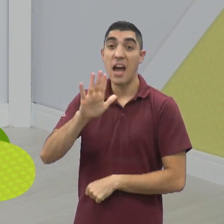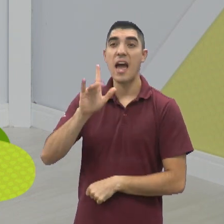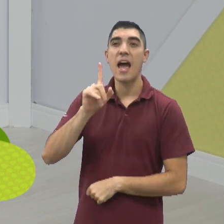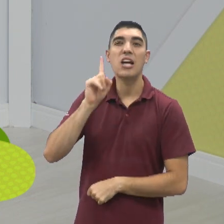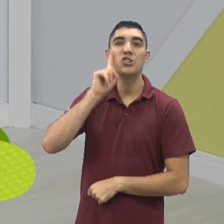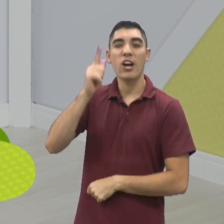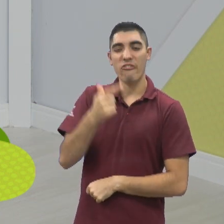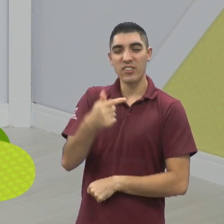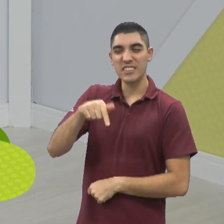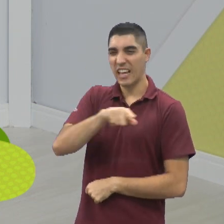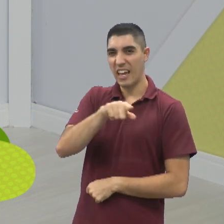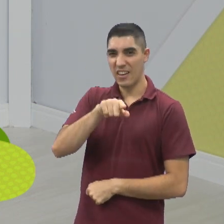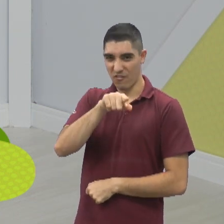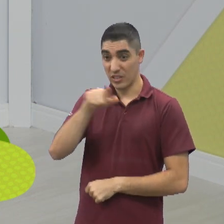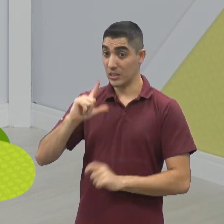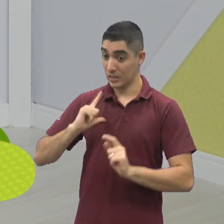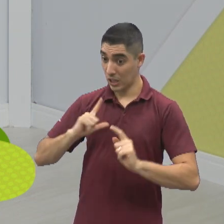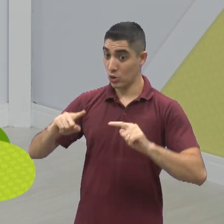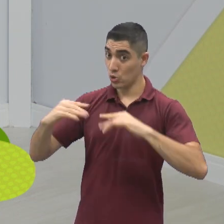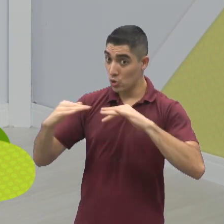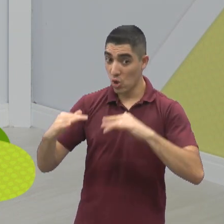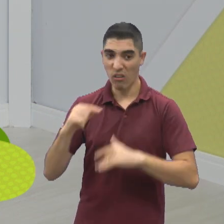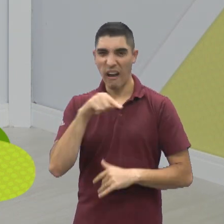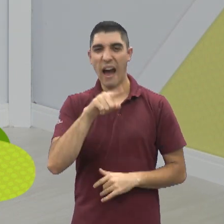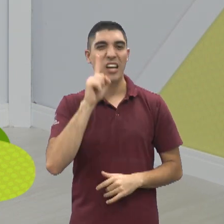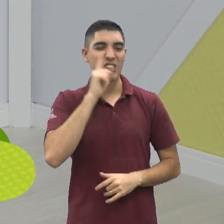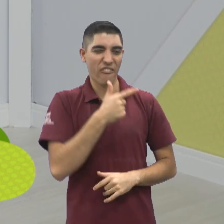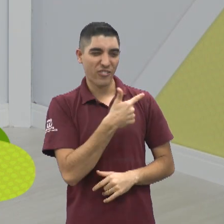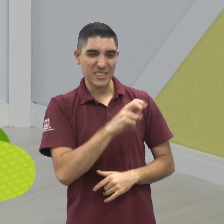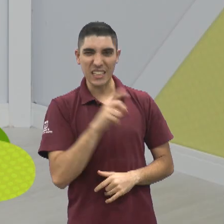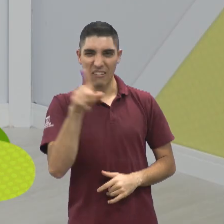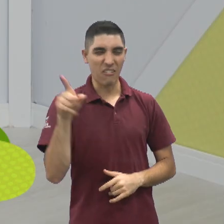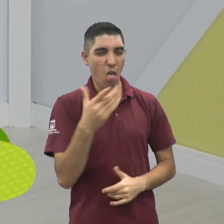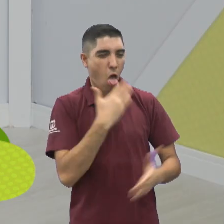ceia de Natal não, porque dia 27 já encara o Flamengo lá no ginásio do